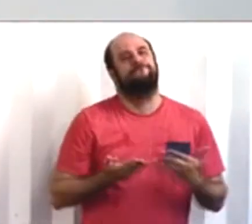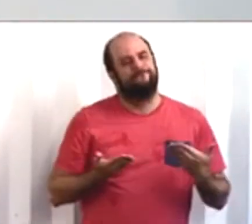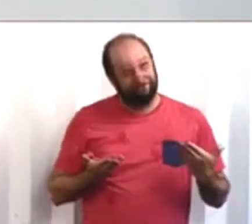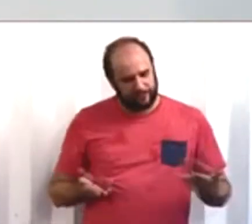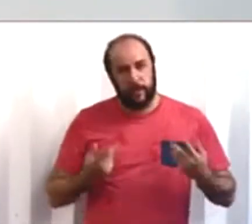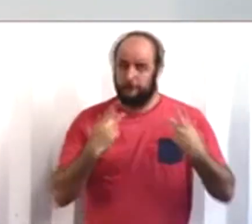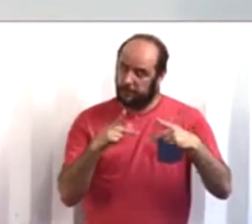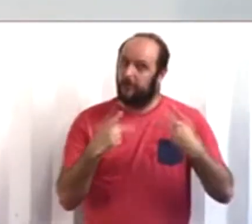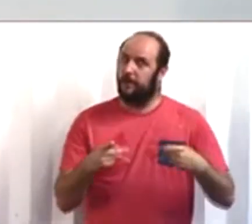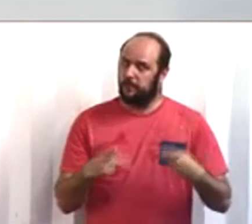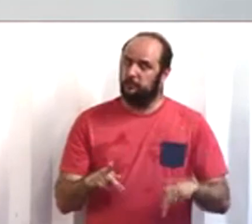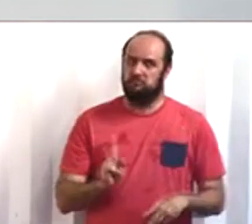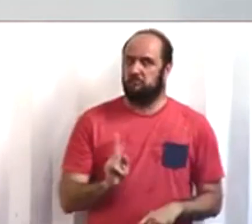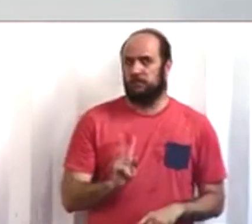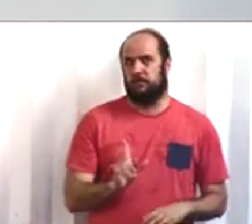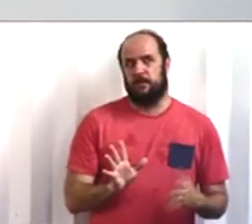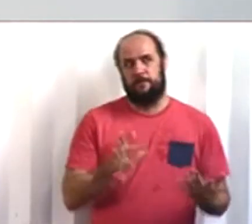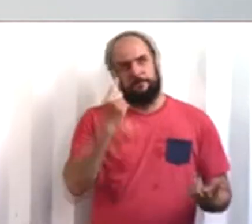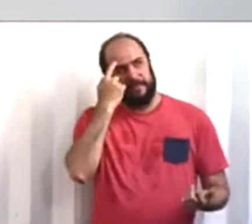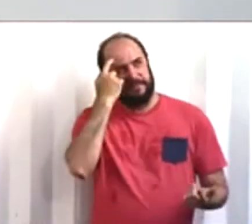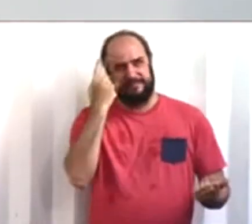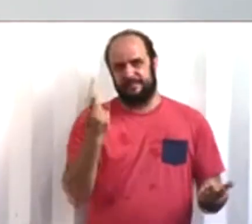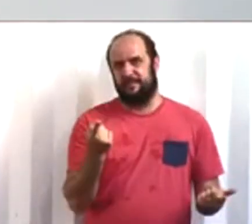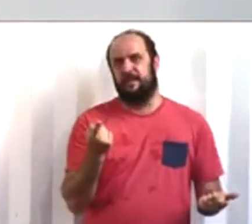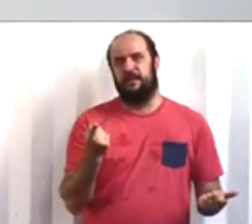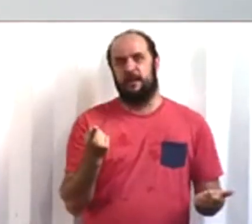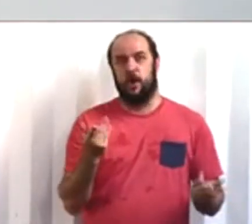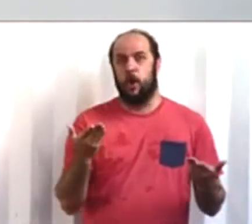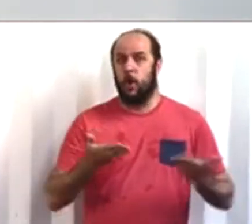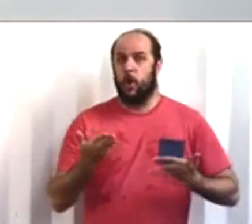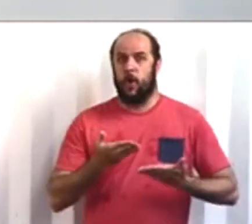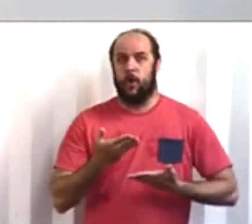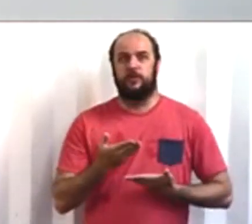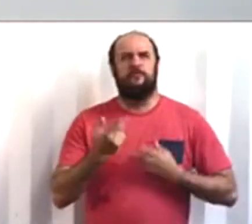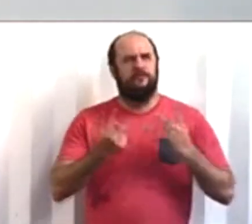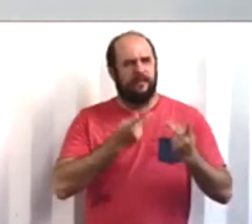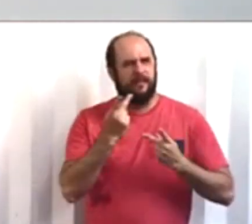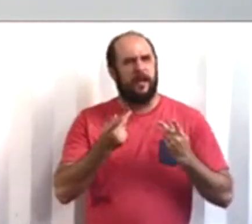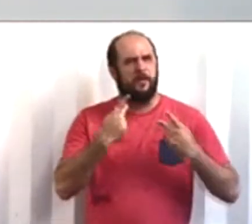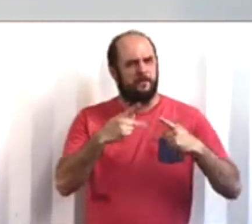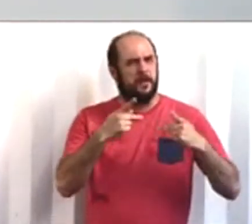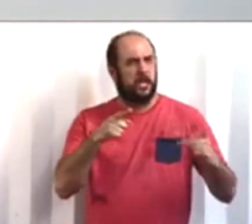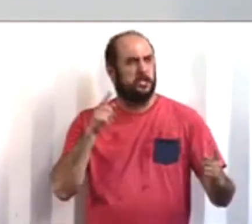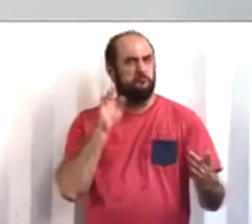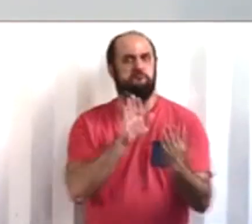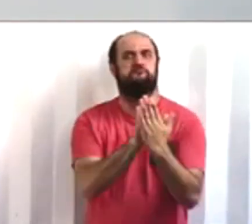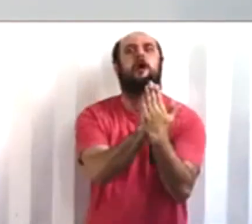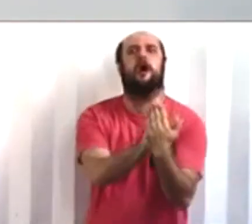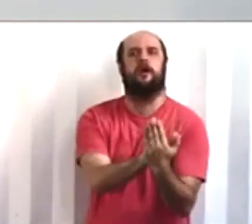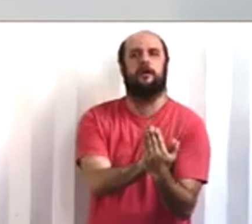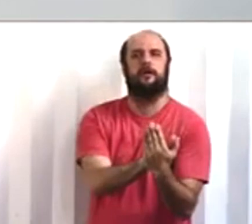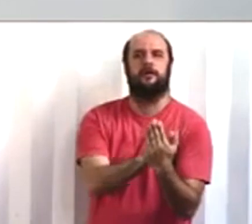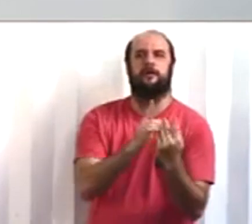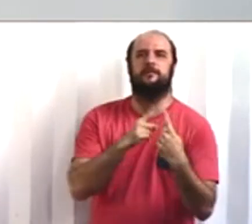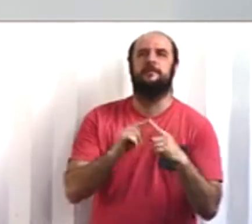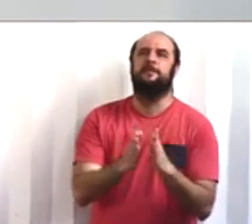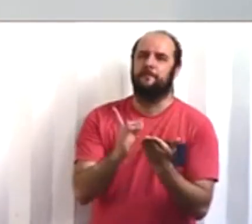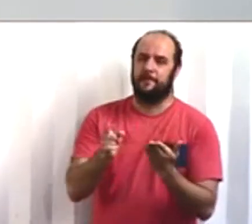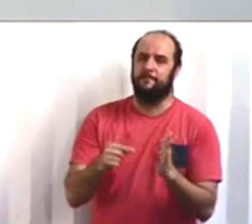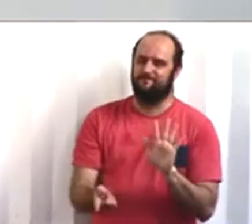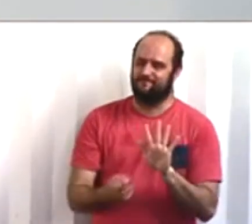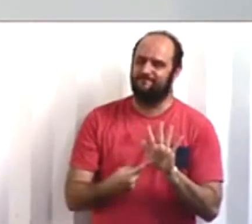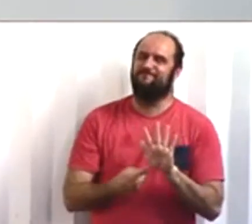meus irmãos, não se enganem. Nos dias atuais, quase ninguém fala que pregação é sim uma ameaça, mas a palavra de Deus parece mostrar que